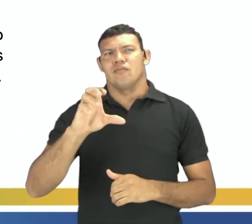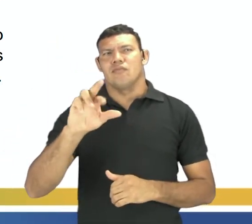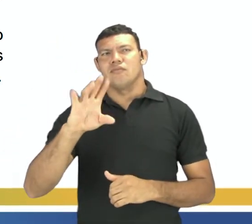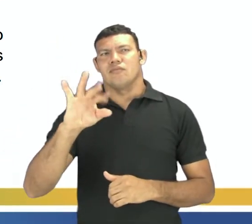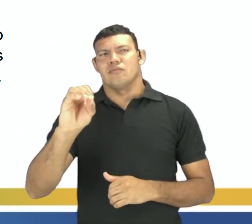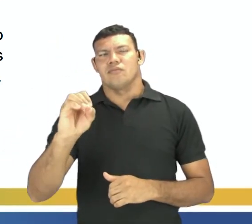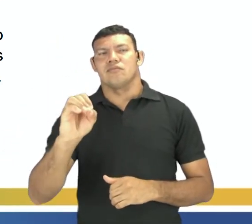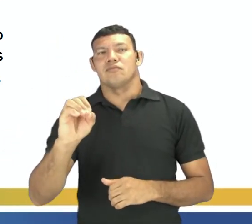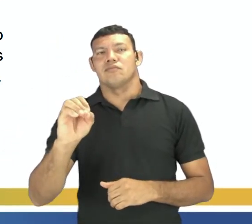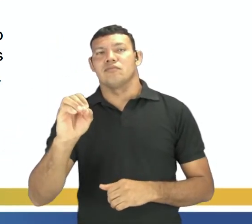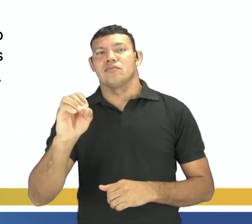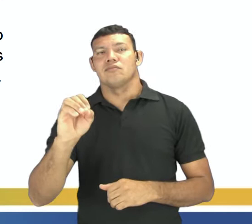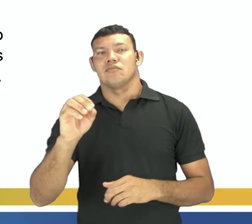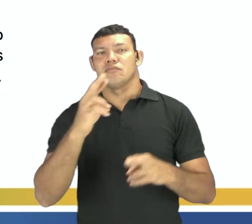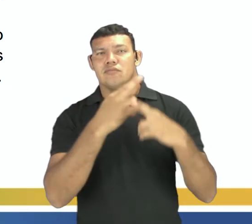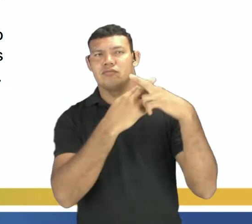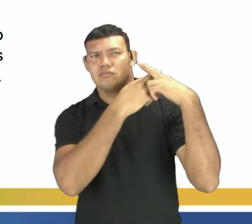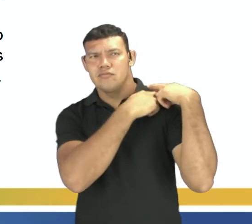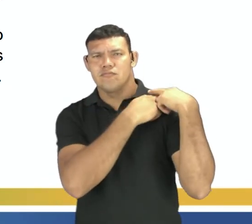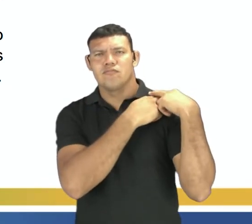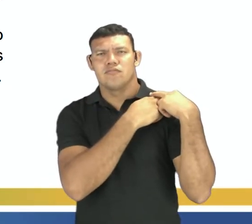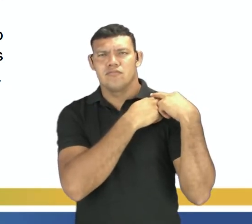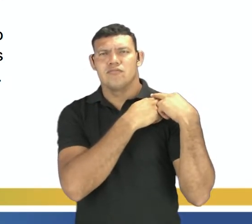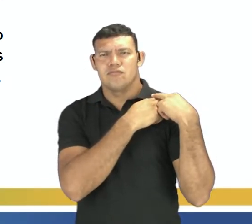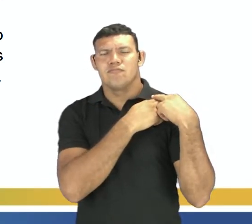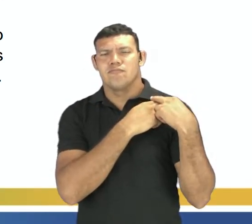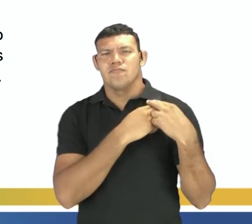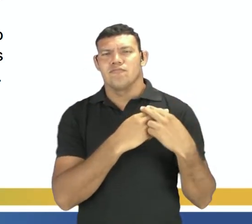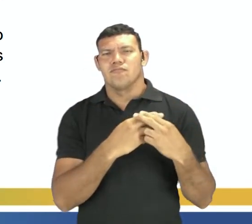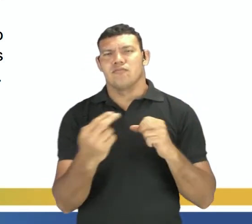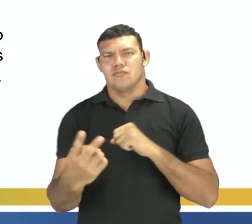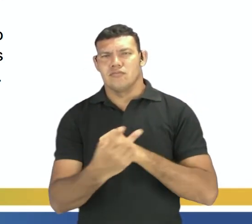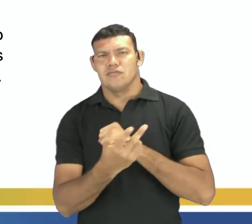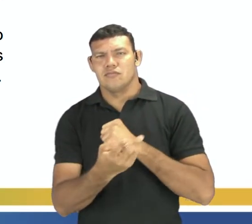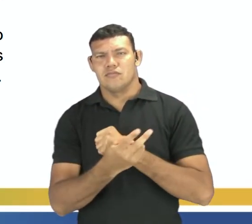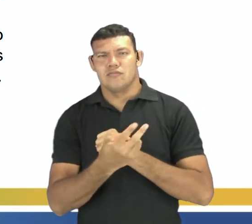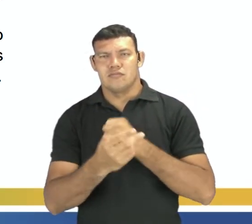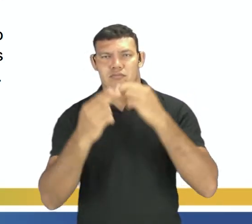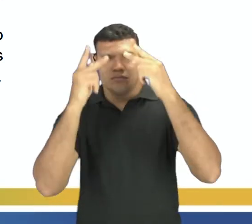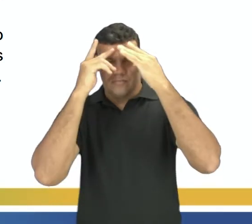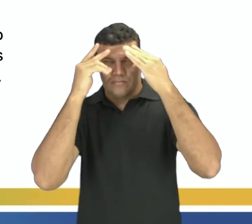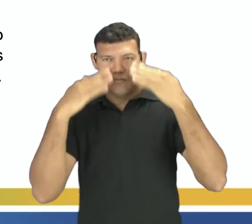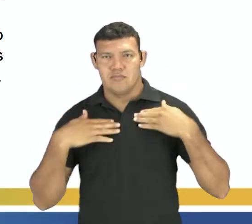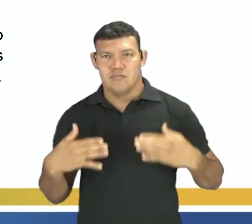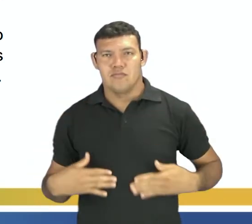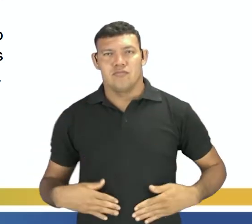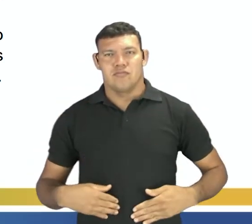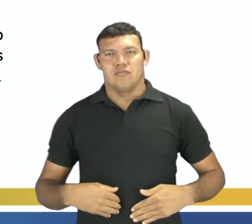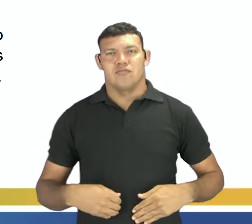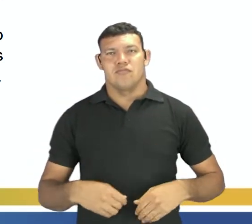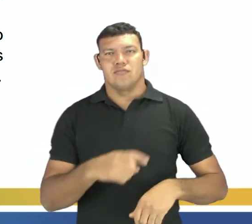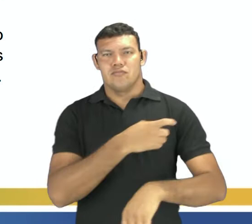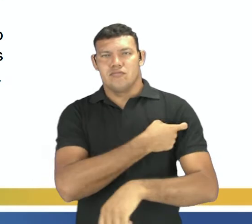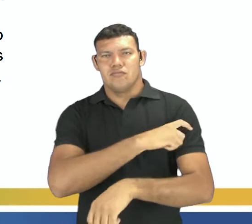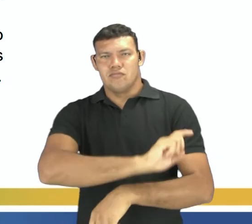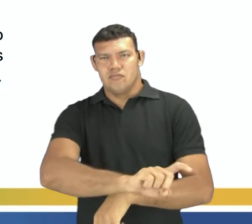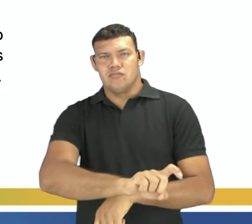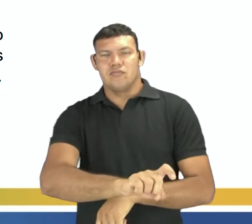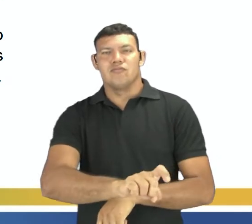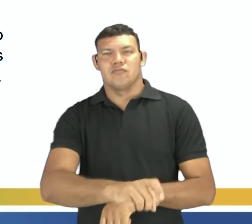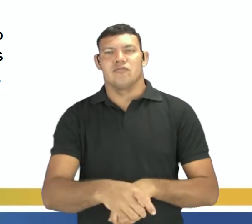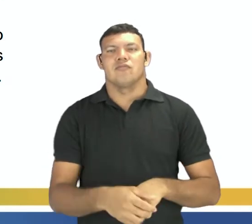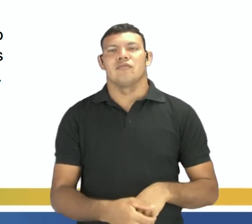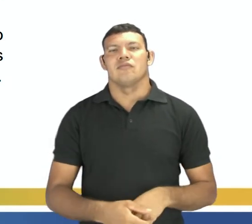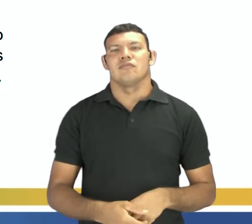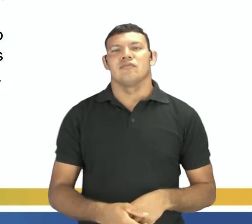estão envolvidos na defesa do organismo, fagocitando os elementos estranhos do nosso corpo. E